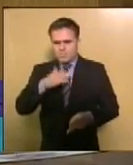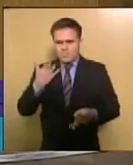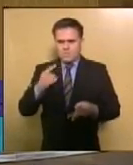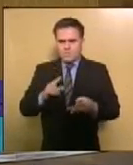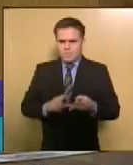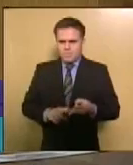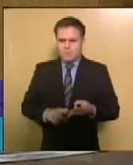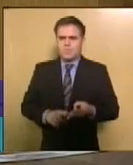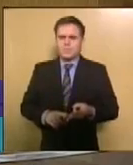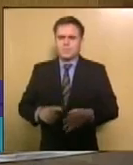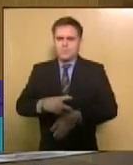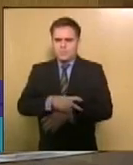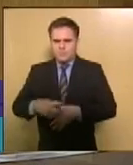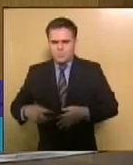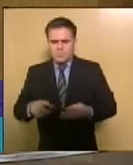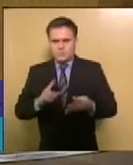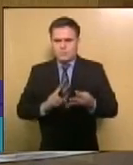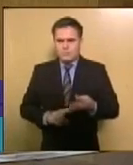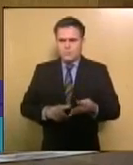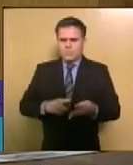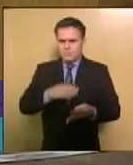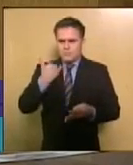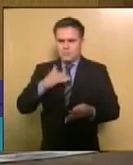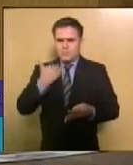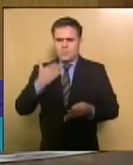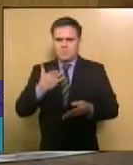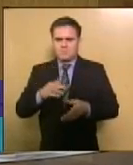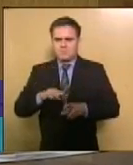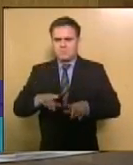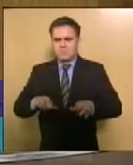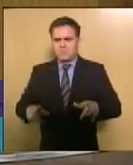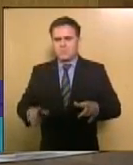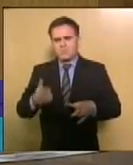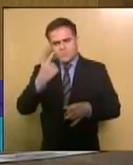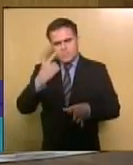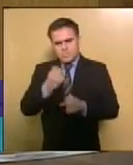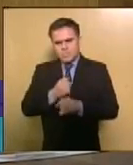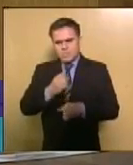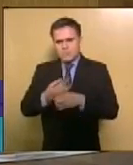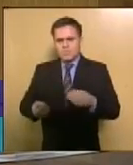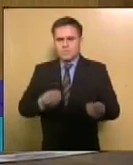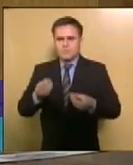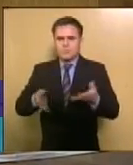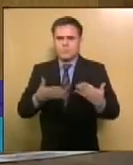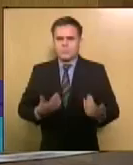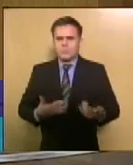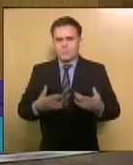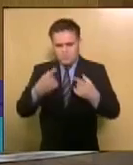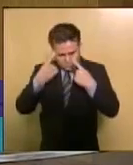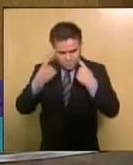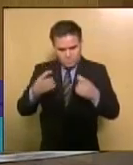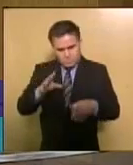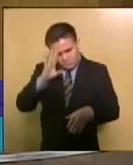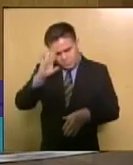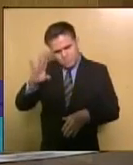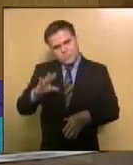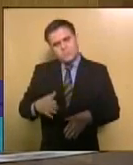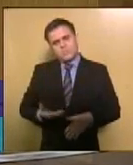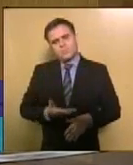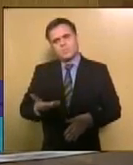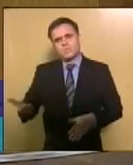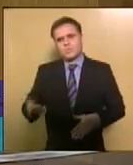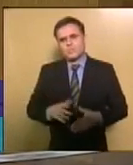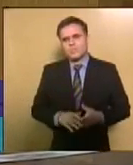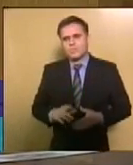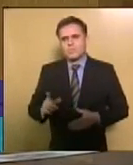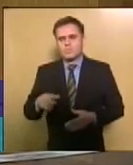e mortes por acidentes de trânsito e uma série de outros indicadores para calcular a vulnerabilidade do jovem à violência especialmente a violência Letal e a